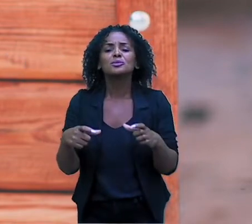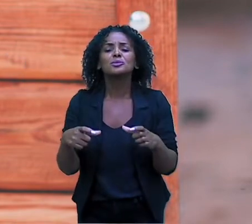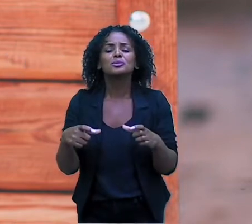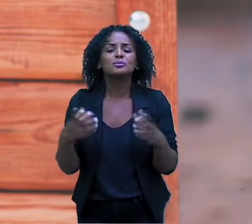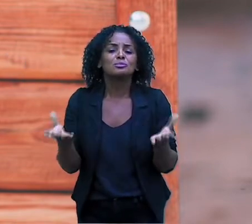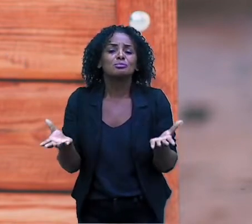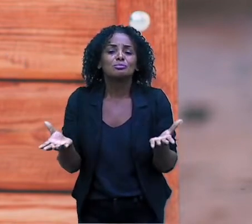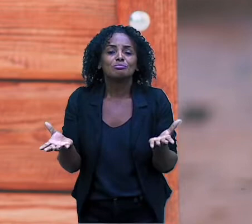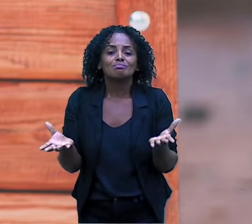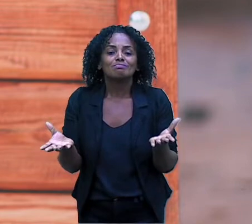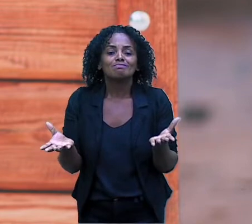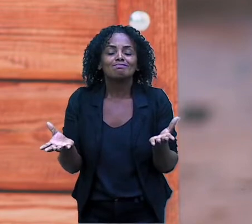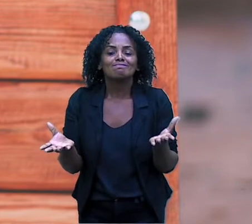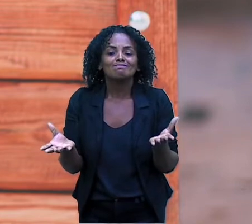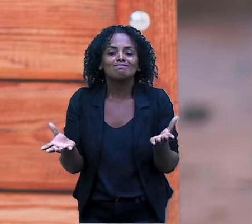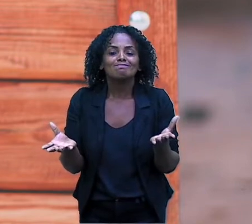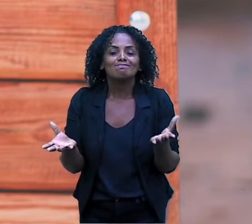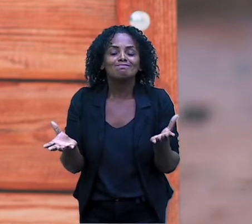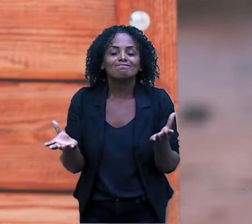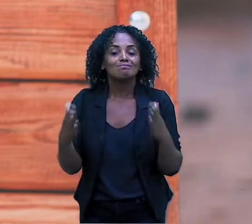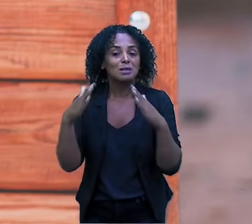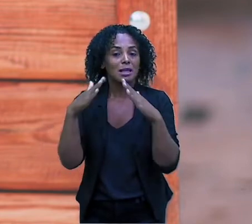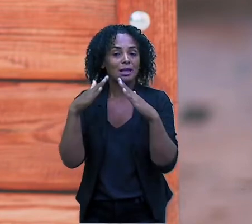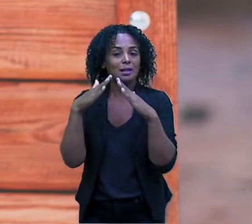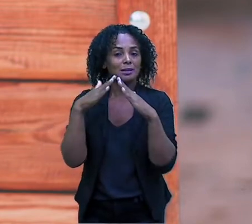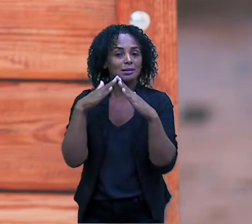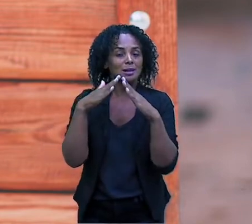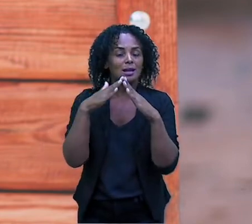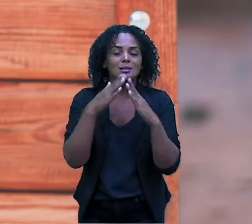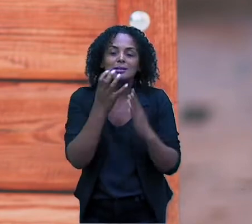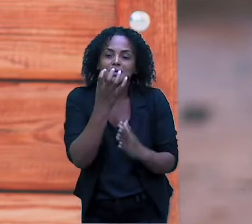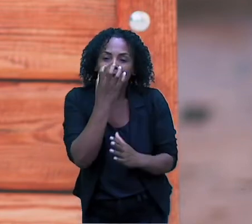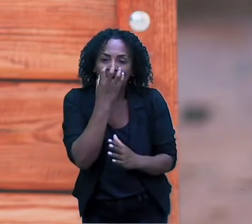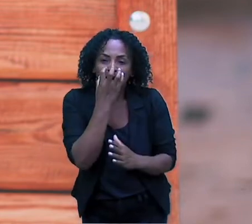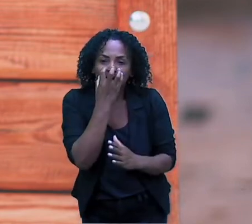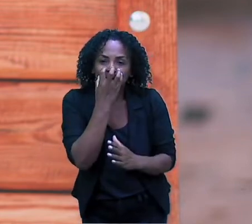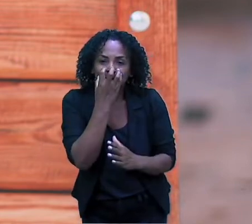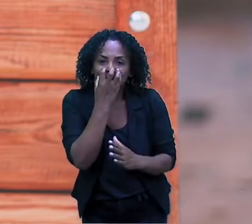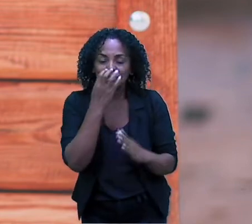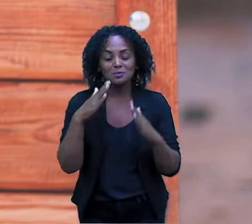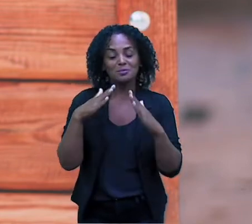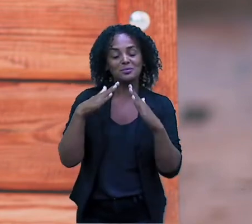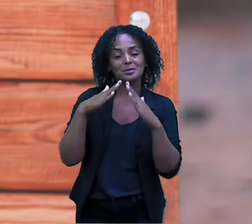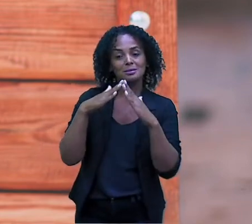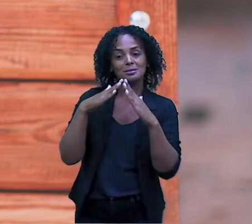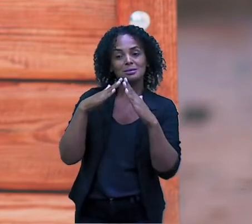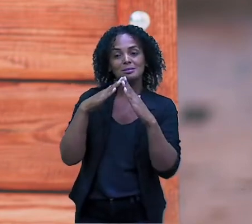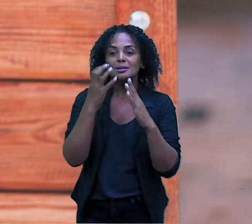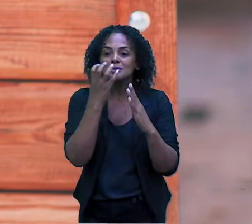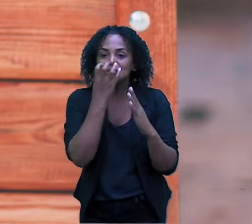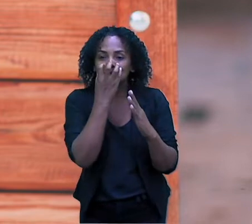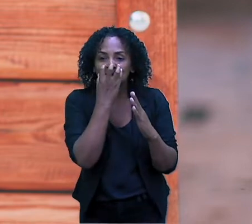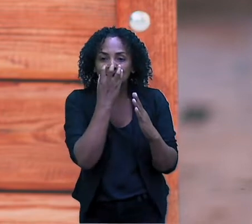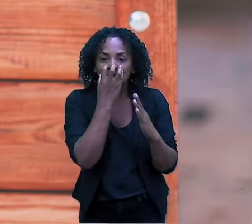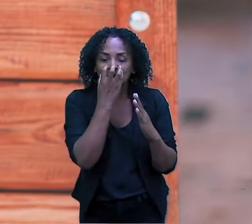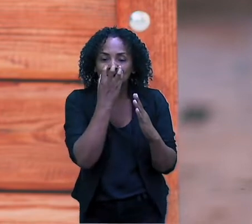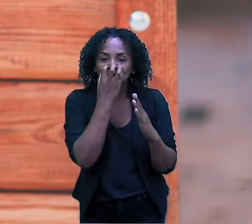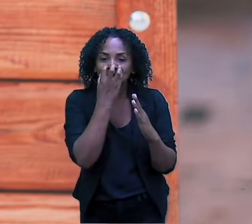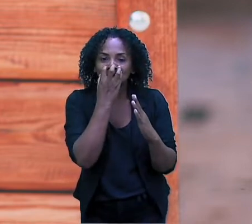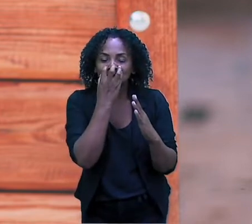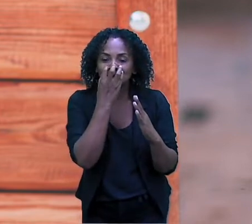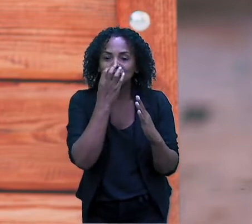cachorro? Canil. Canil. Canil. Canil. Canil. Que é o canil,